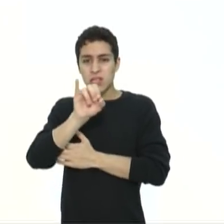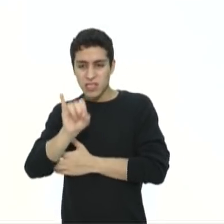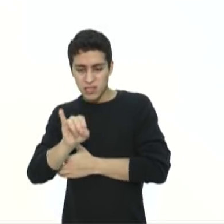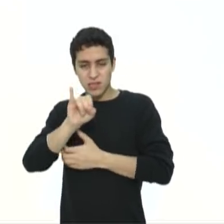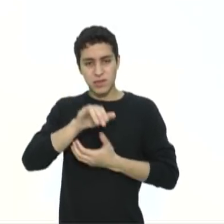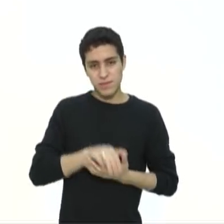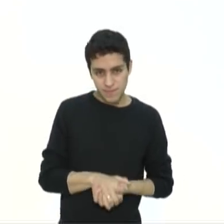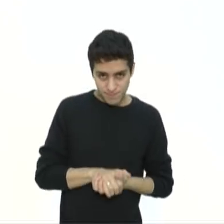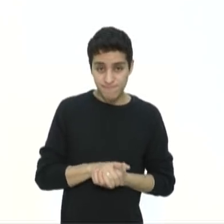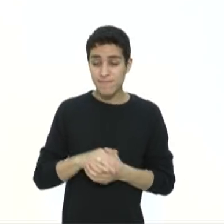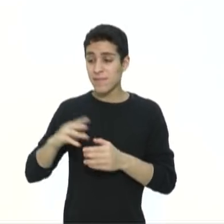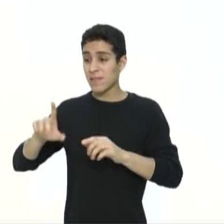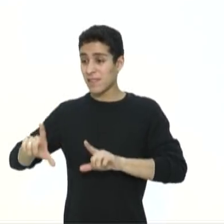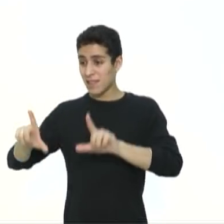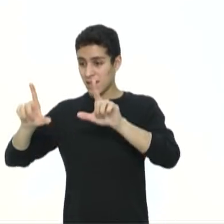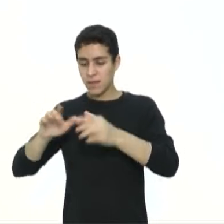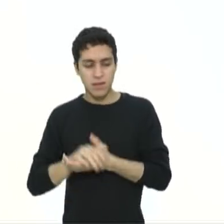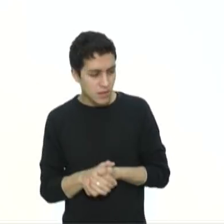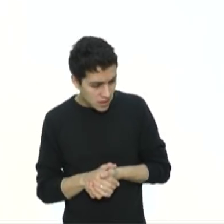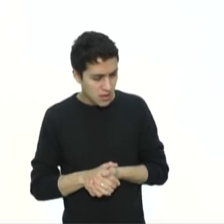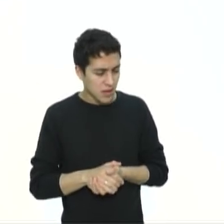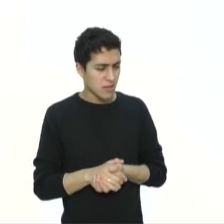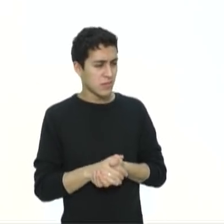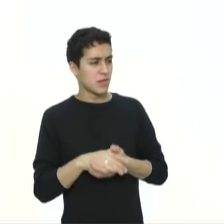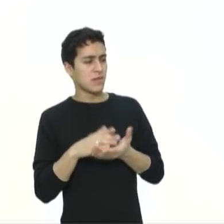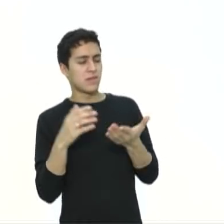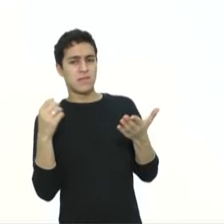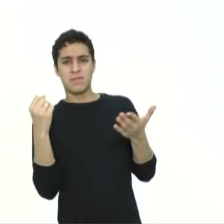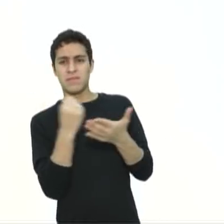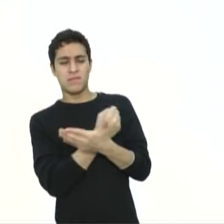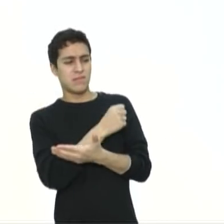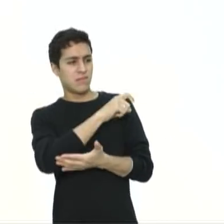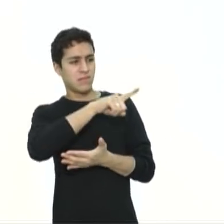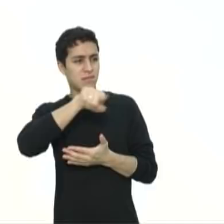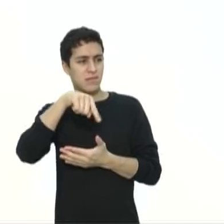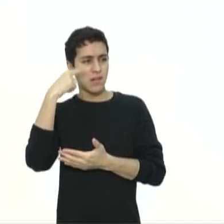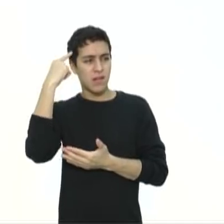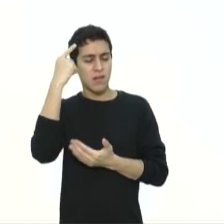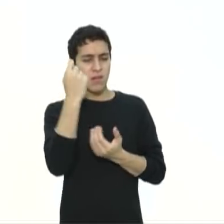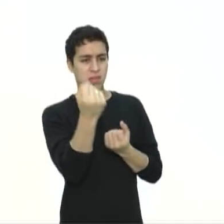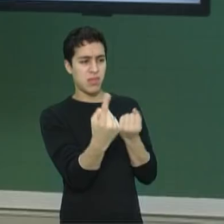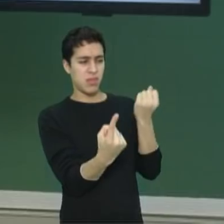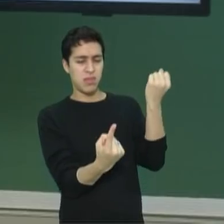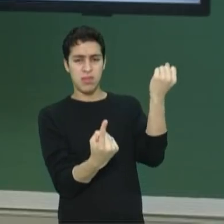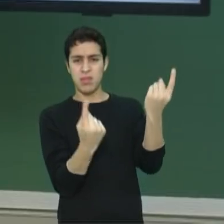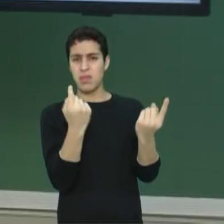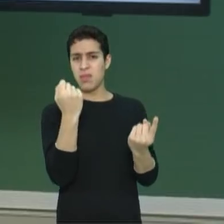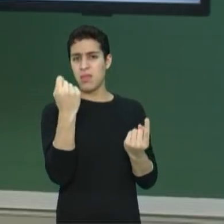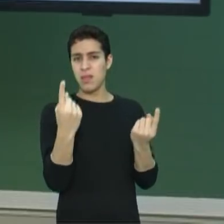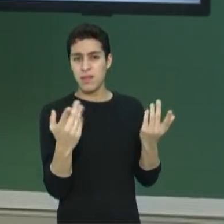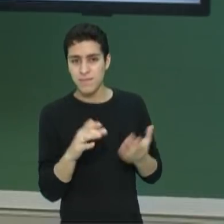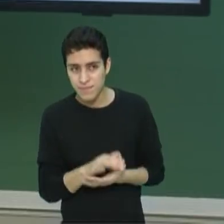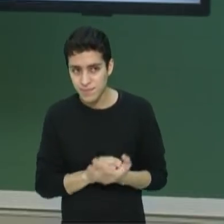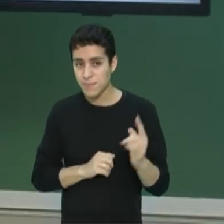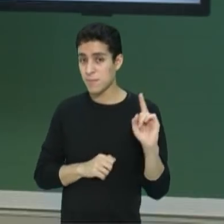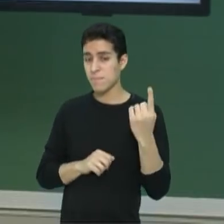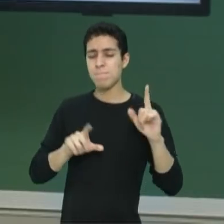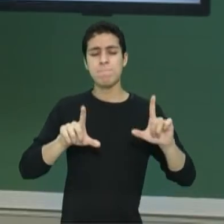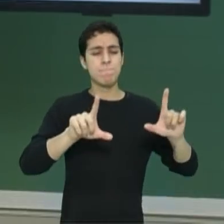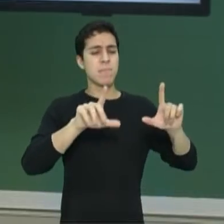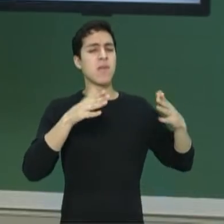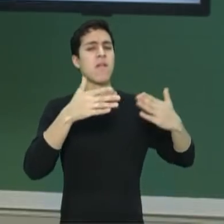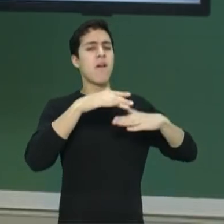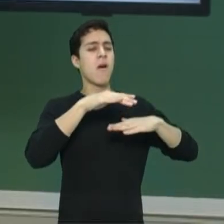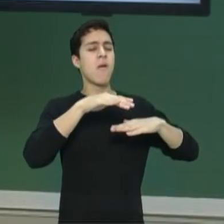indireto. E no terceiro, putz, cada maluco que aparece. Para o primeiro quadrinho, qual seria o verbo?